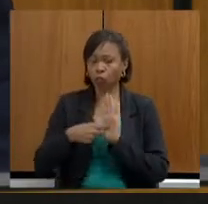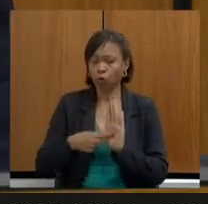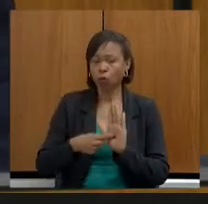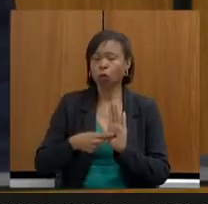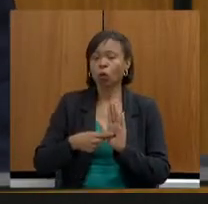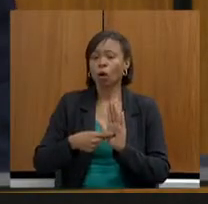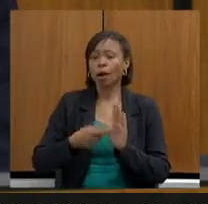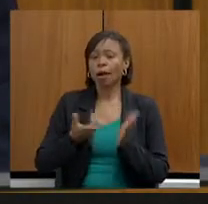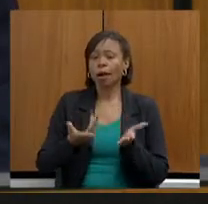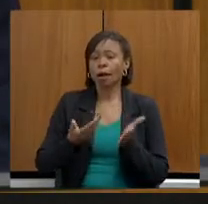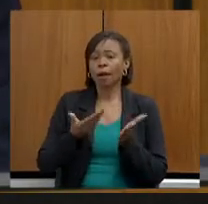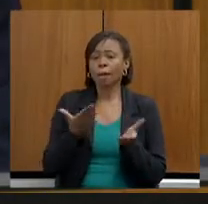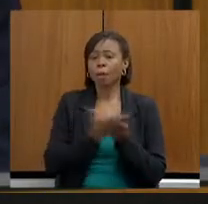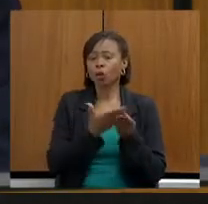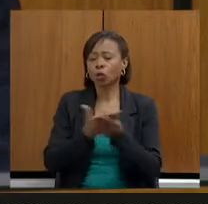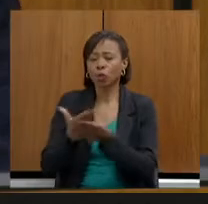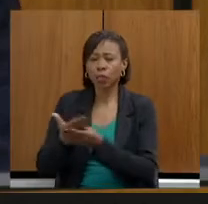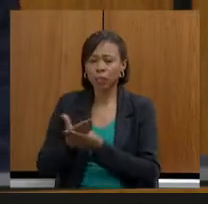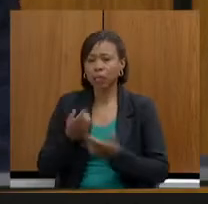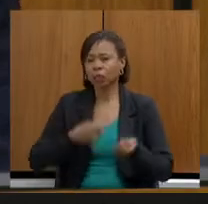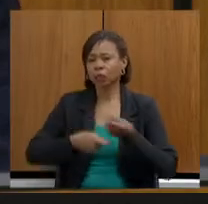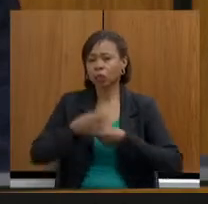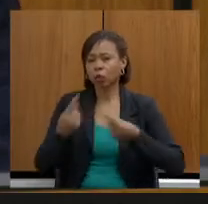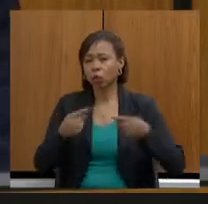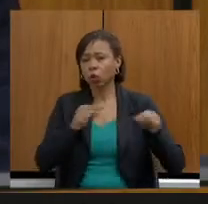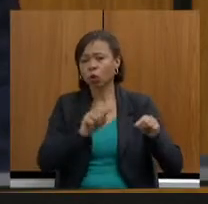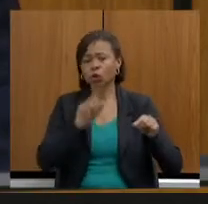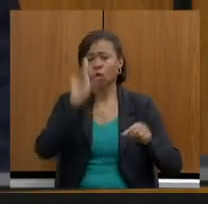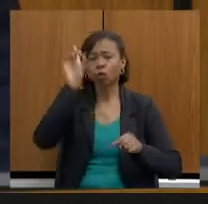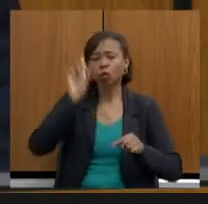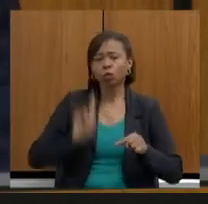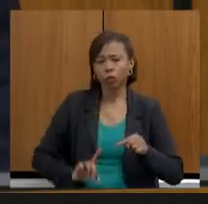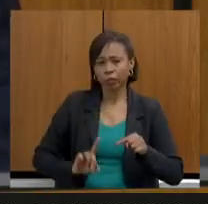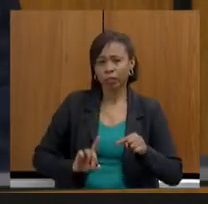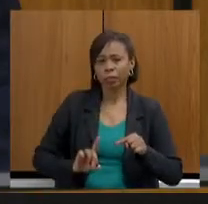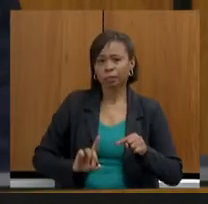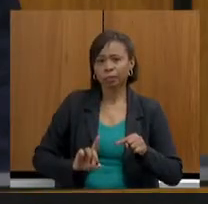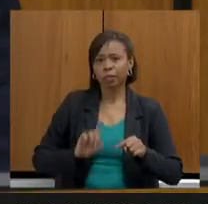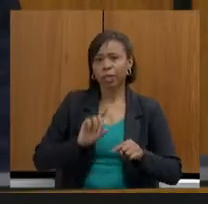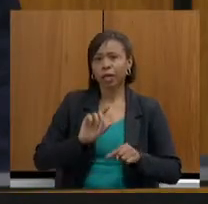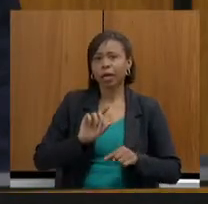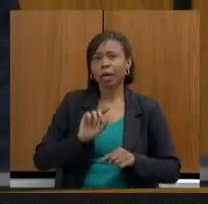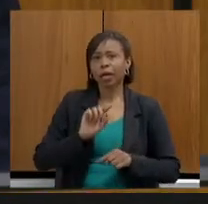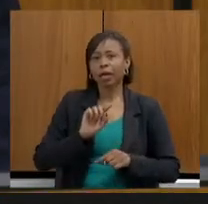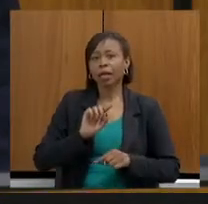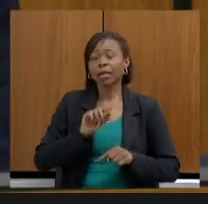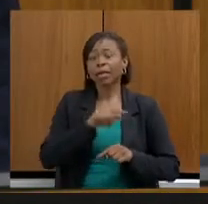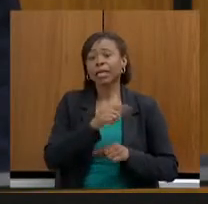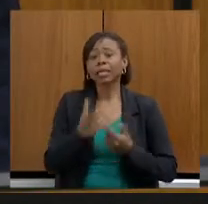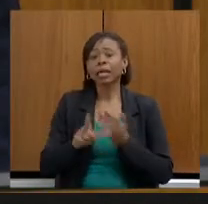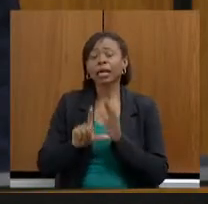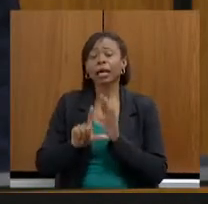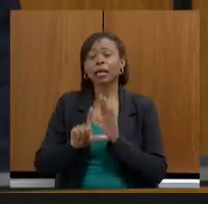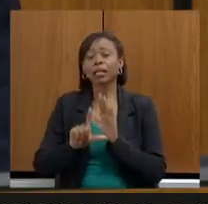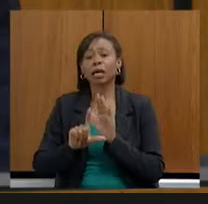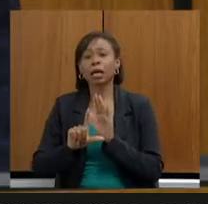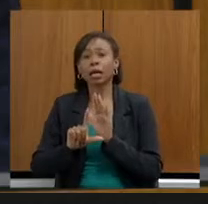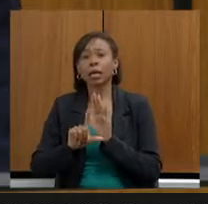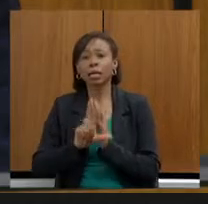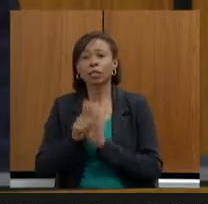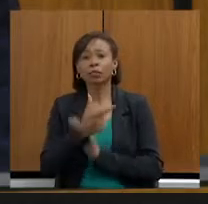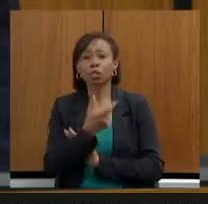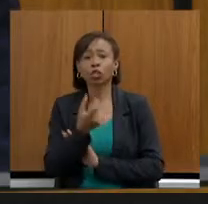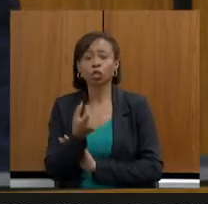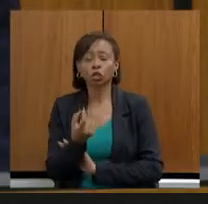processos administrativos contra os diretores e diretores apostilados e que fizeram a lei a opção remuneratória da lei